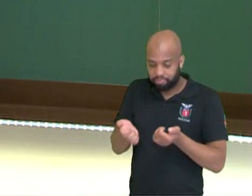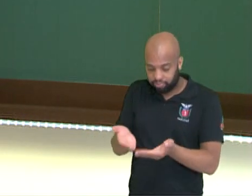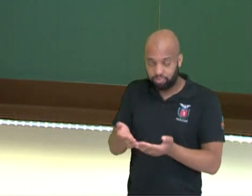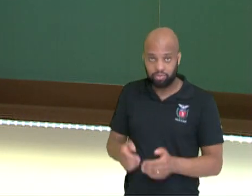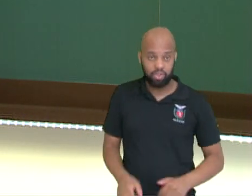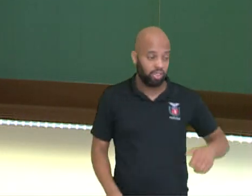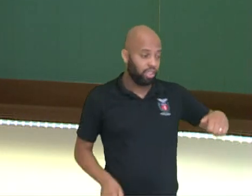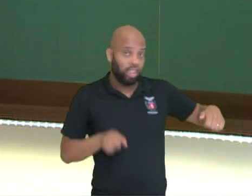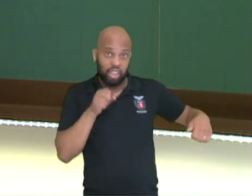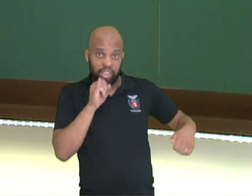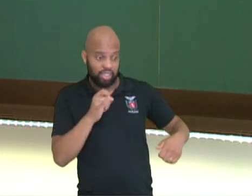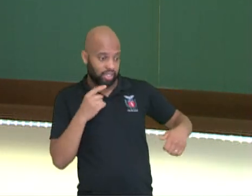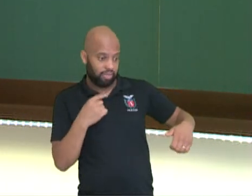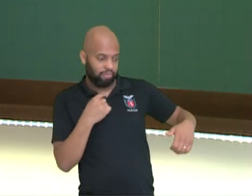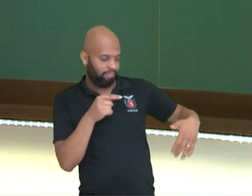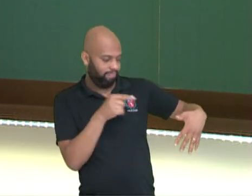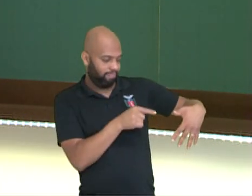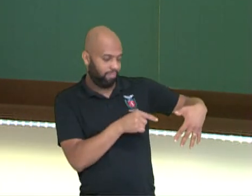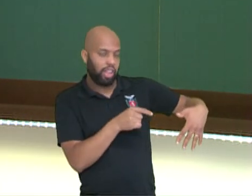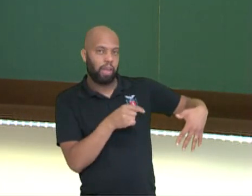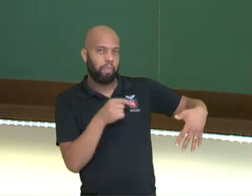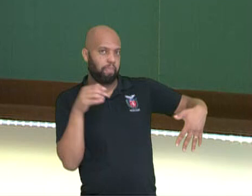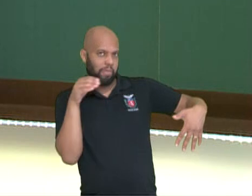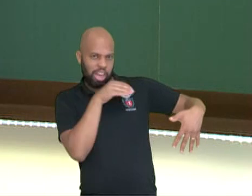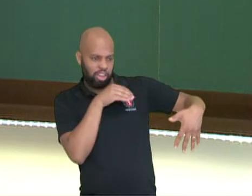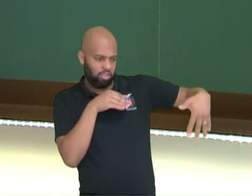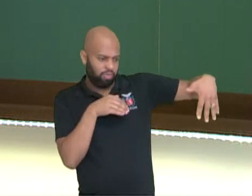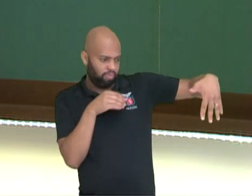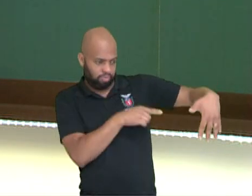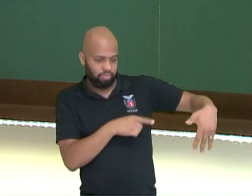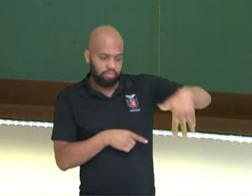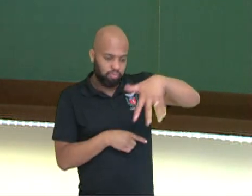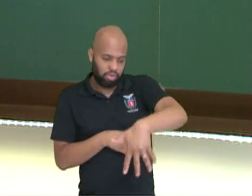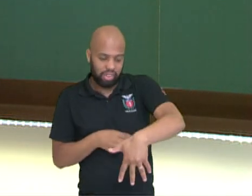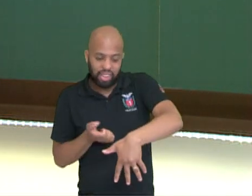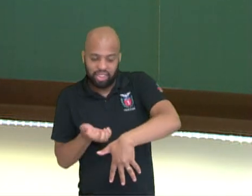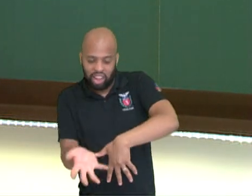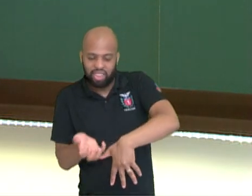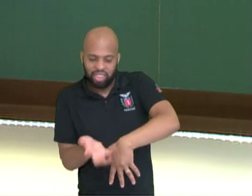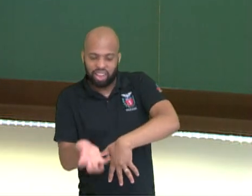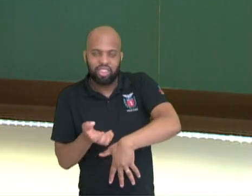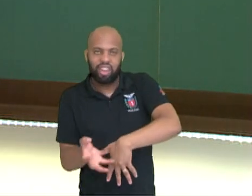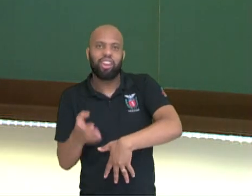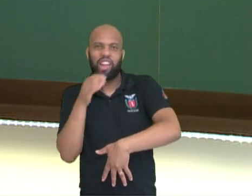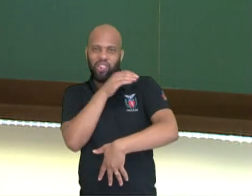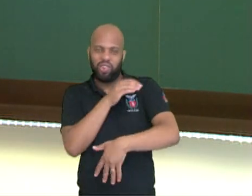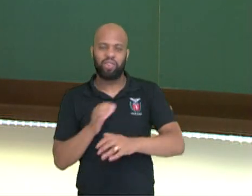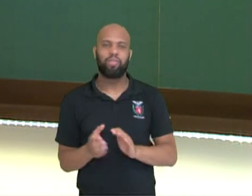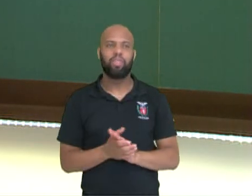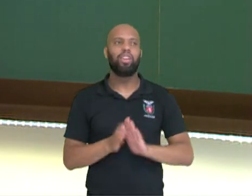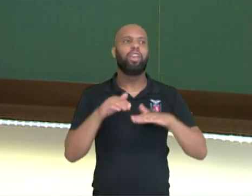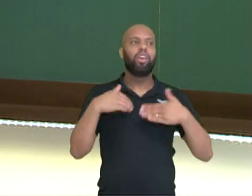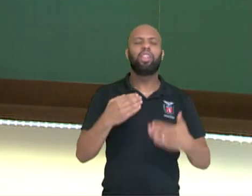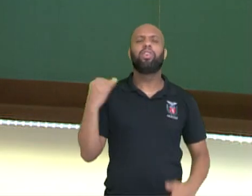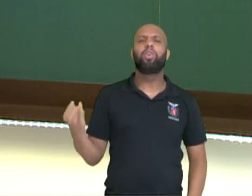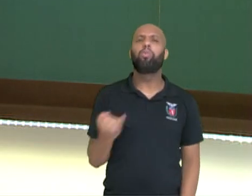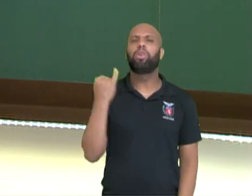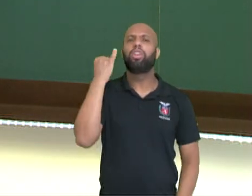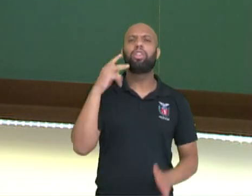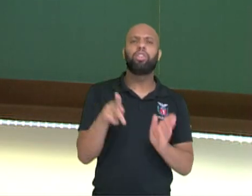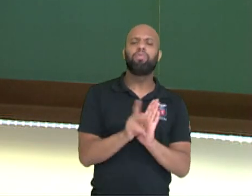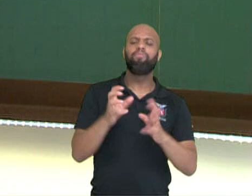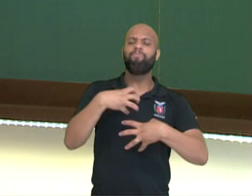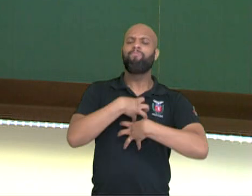calor para a água morna. Por isso a diferença de sensação. Portanto, o que é importante na sensação